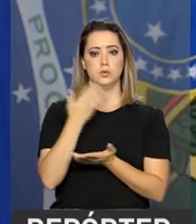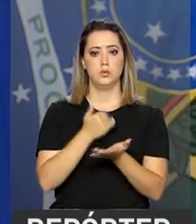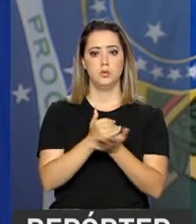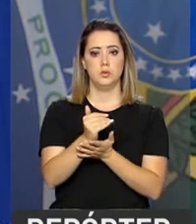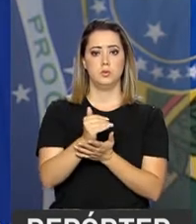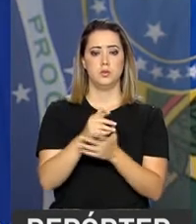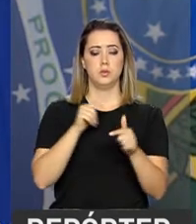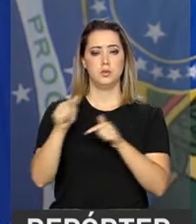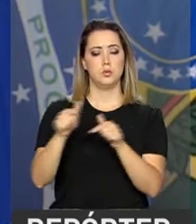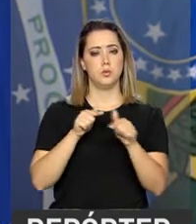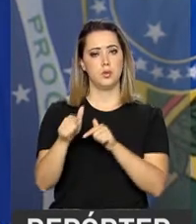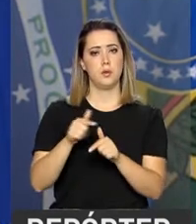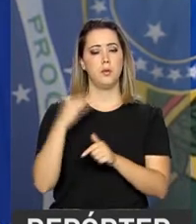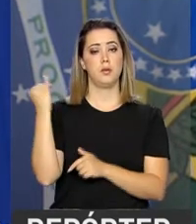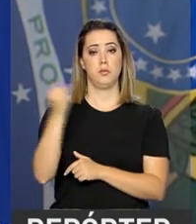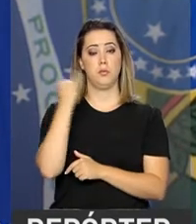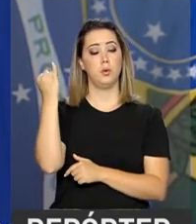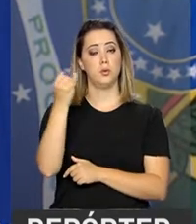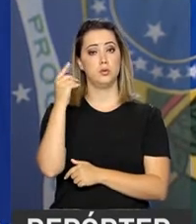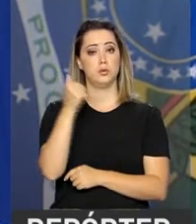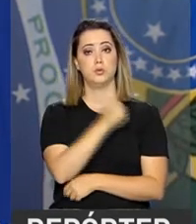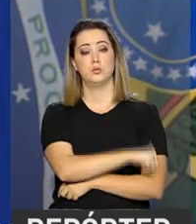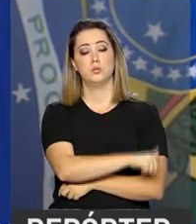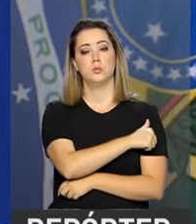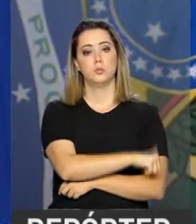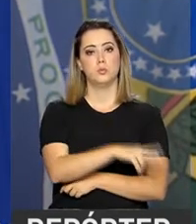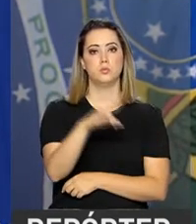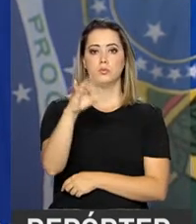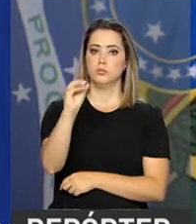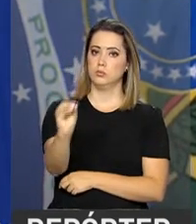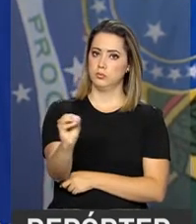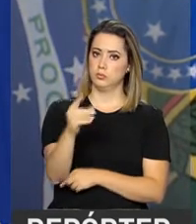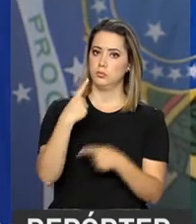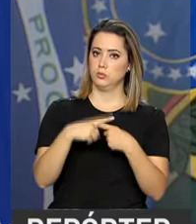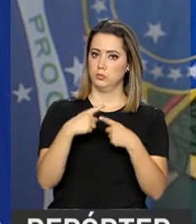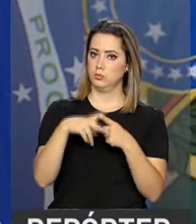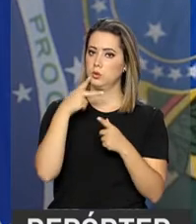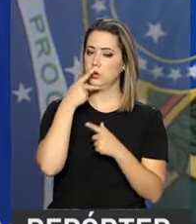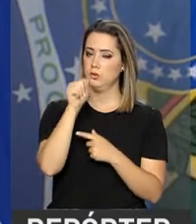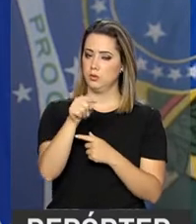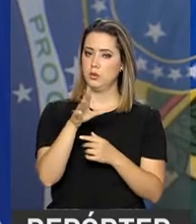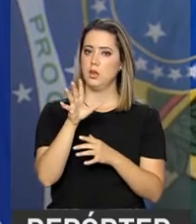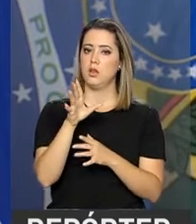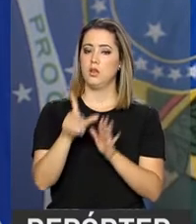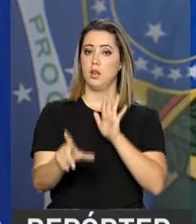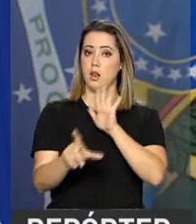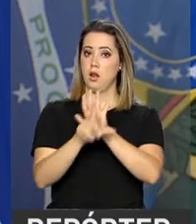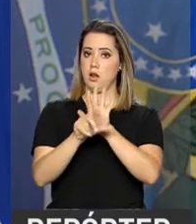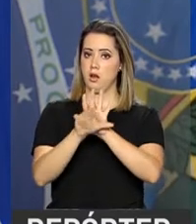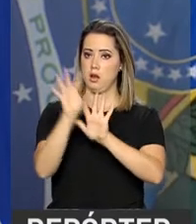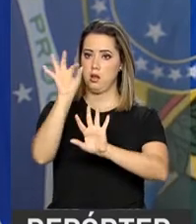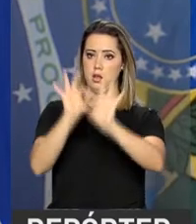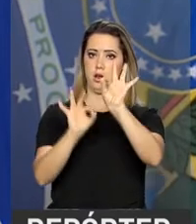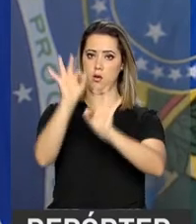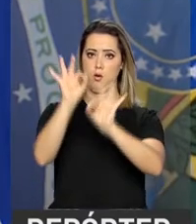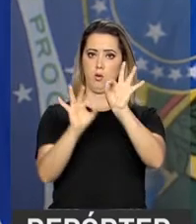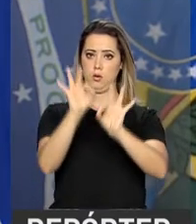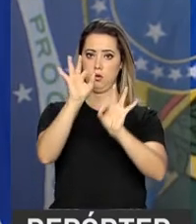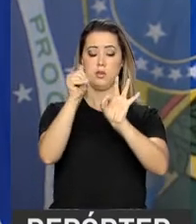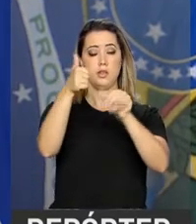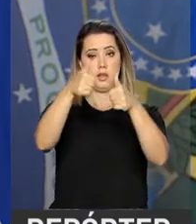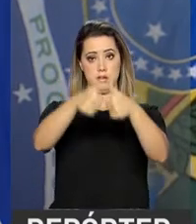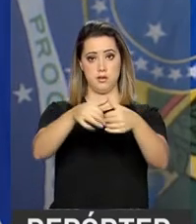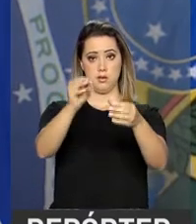iniciaram importante missão no Rio de Janeiro. Por isso que eu disse que a garantia da lei da ordem está